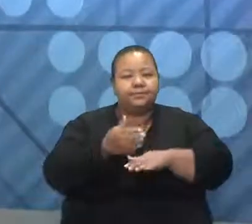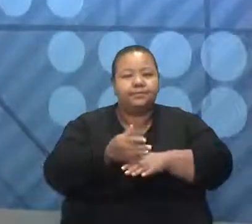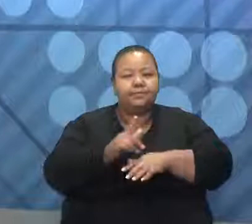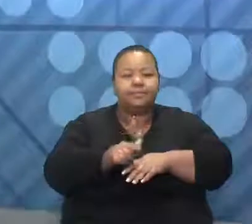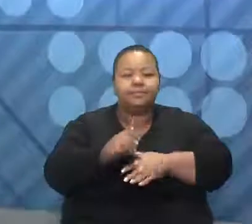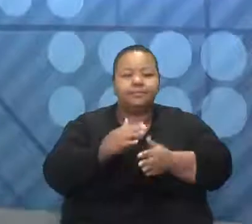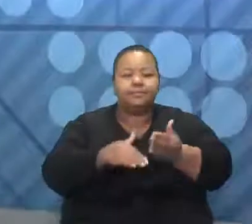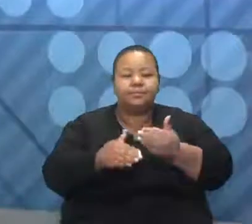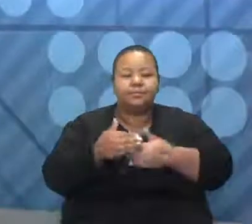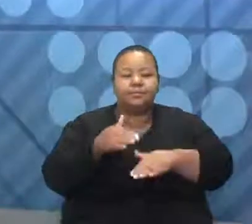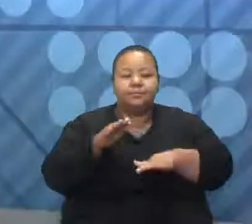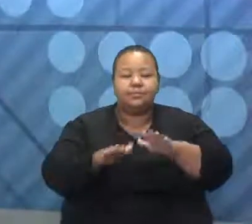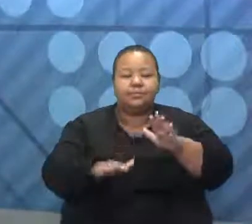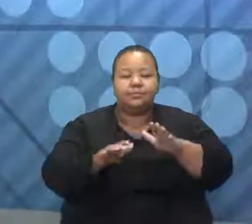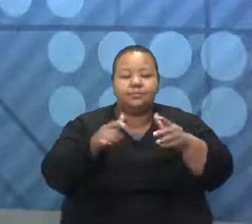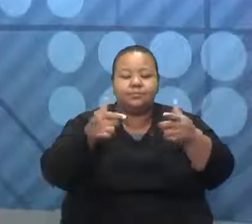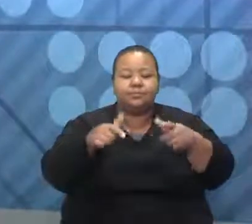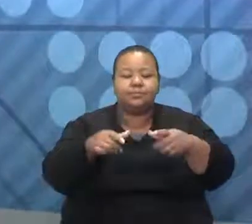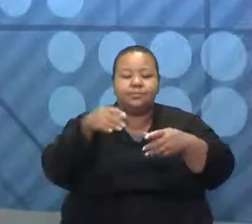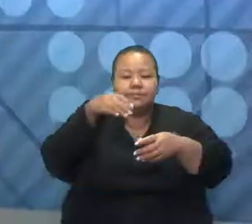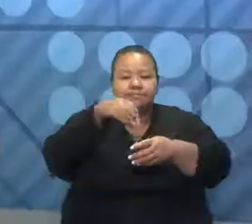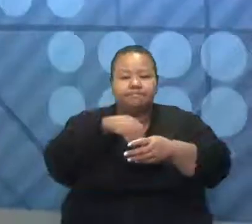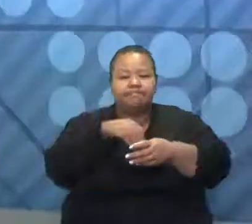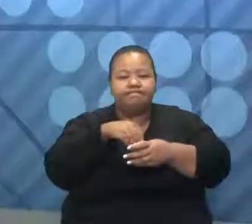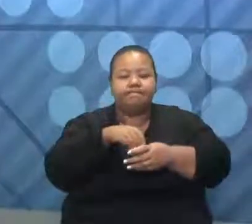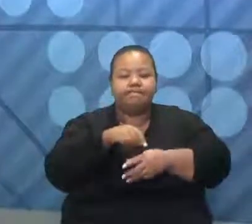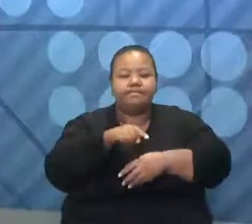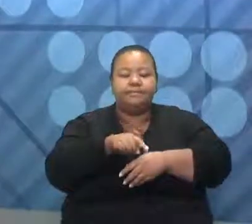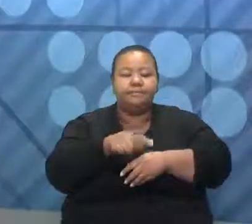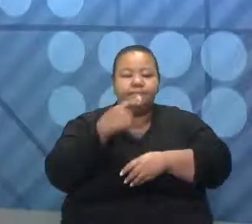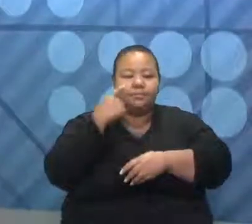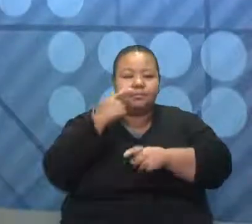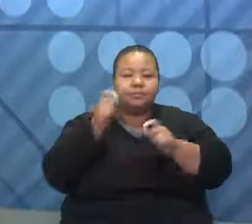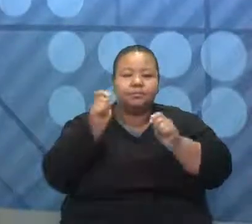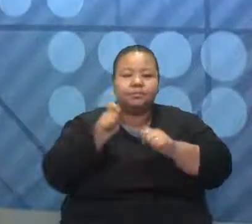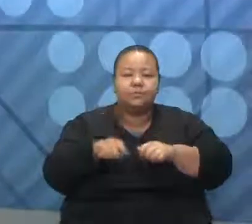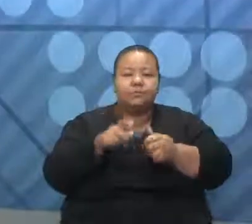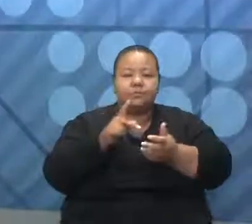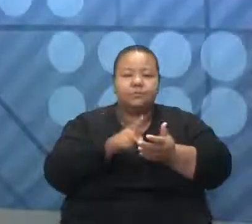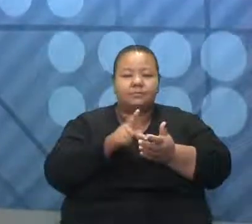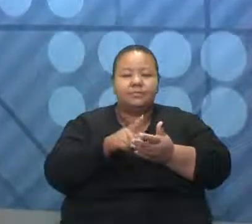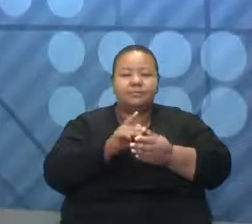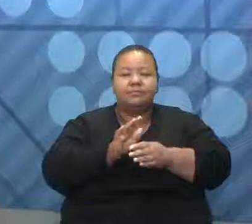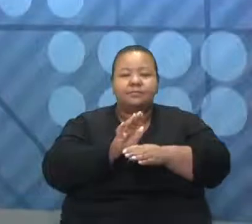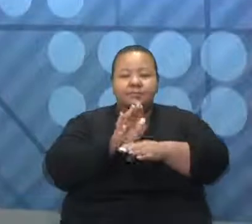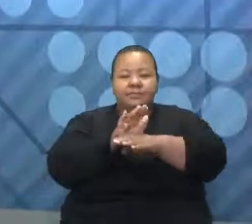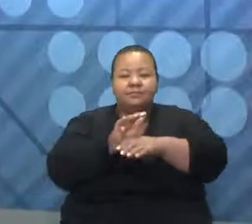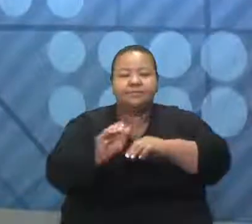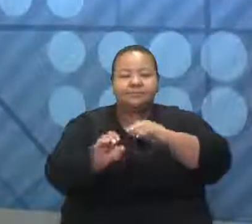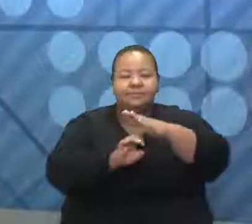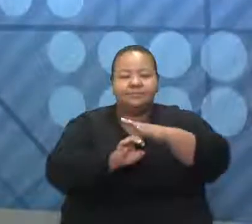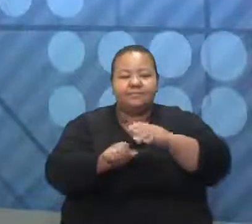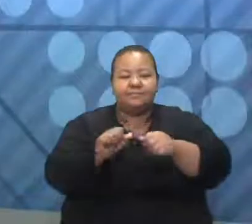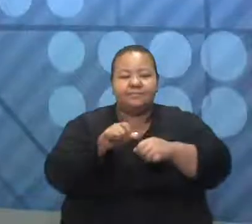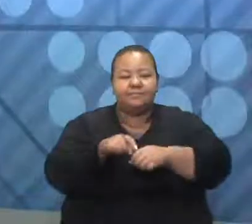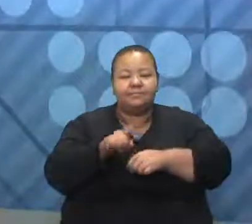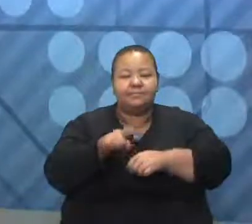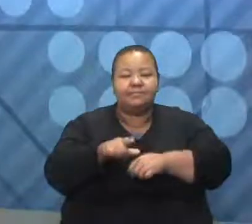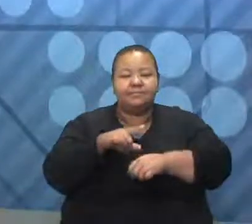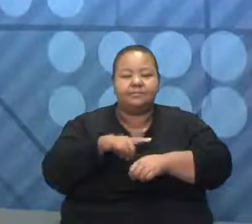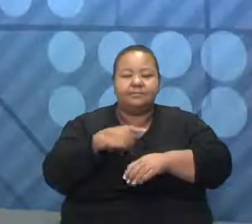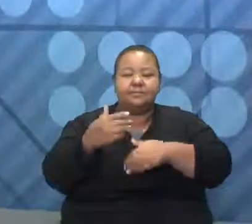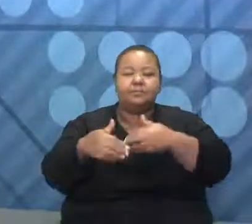essa, tudo depende da área que você está inserido, e aí ele vai poder, de fato, te ajudar na empresa para fazer com que essa empresa tenha